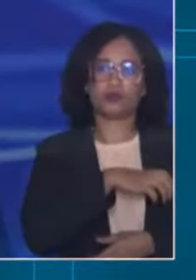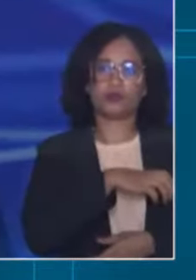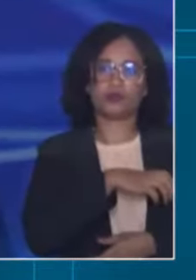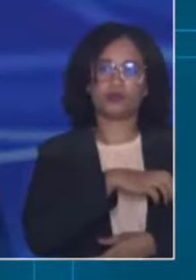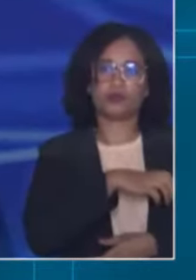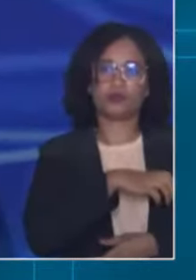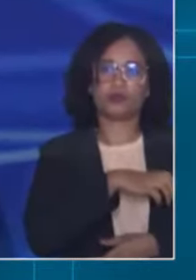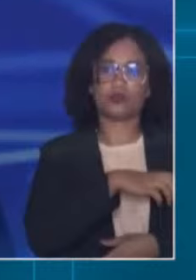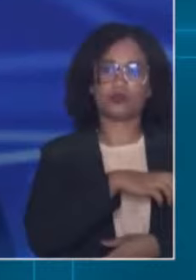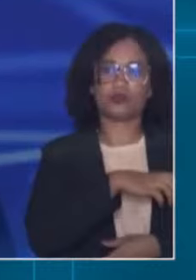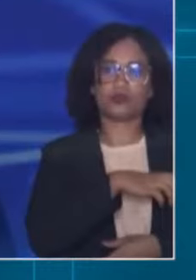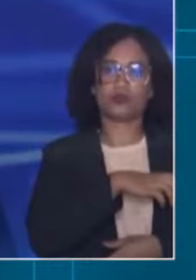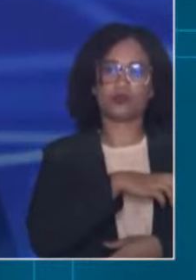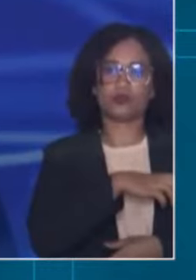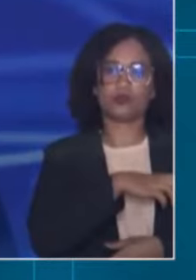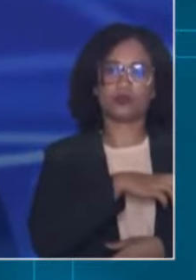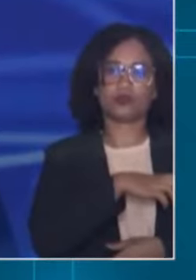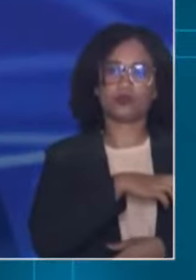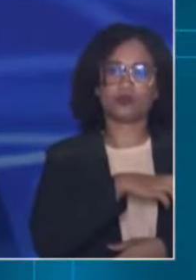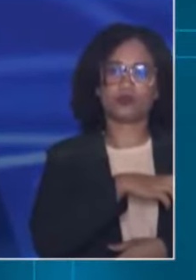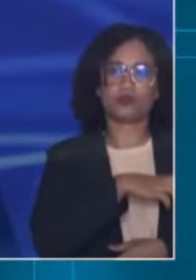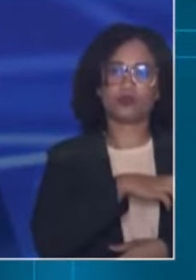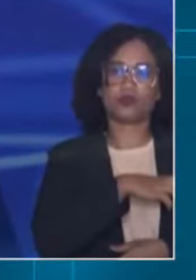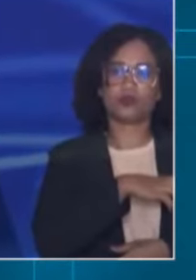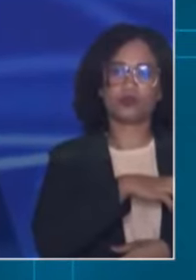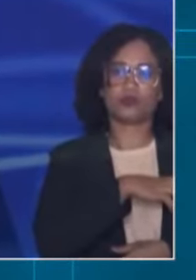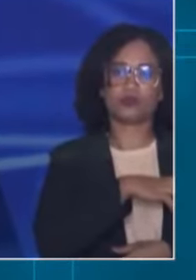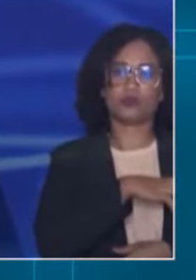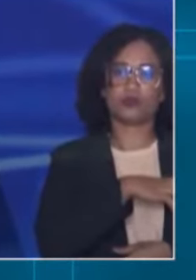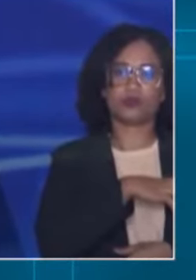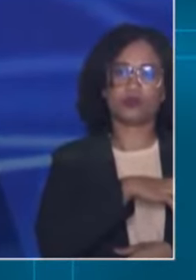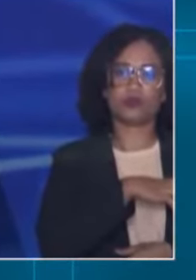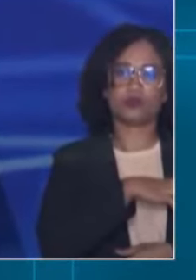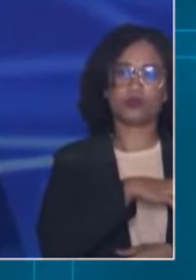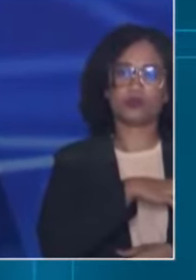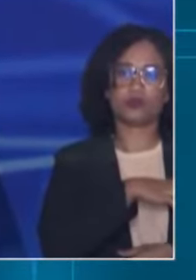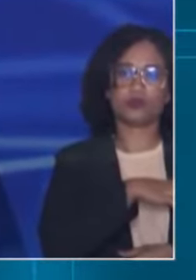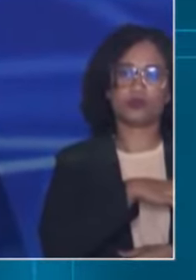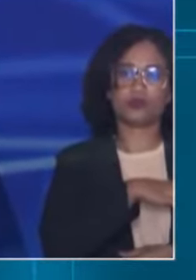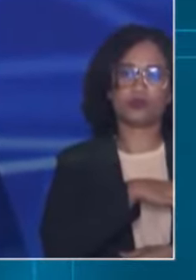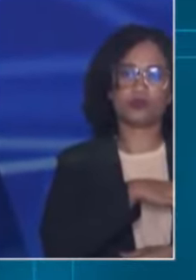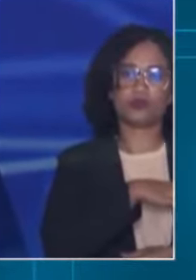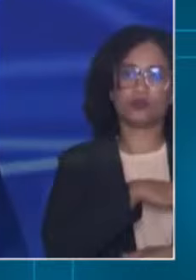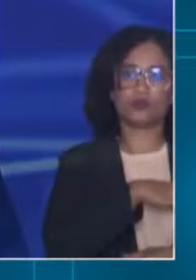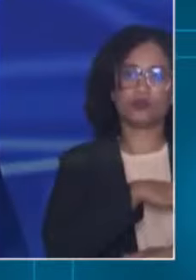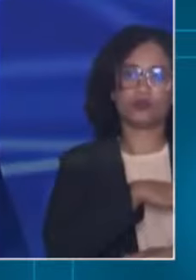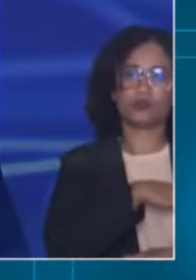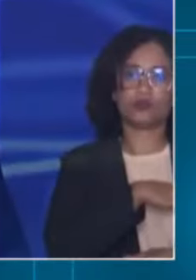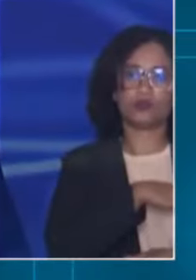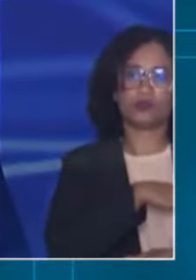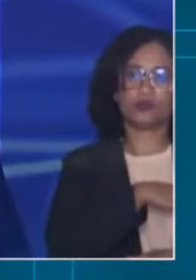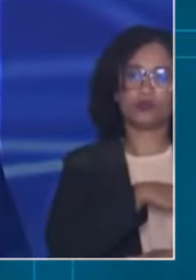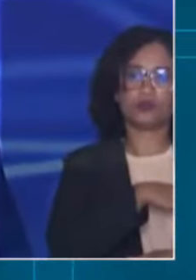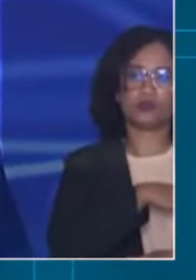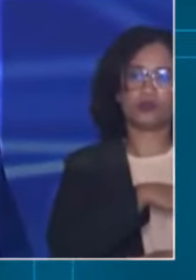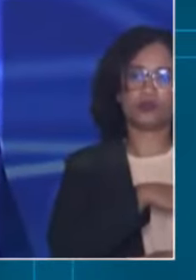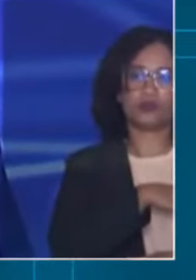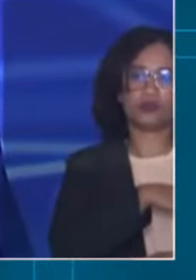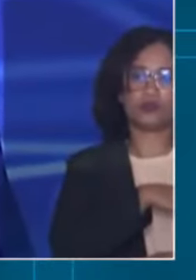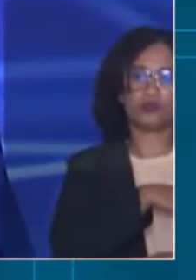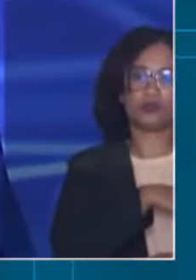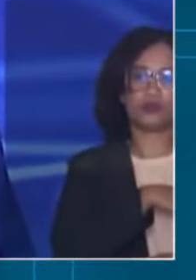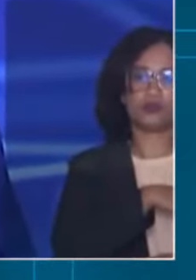né? Na verdade, aqui em Salvador há um equívoco, porque o PT nunca ganhou aqui em Salvador, mas sempre teve bons desempenhos, né? Se